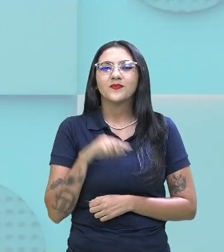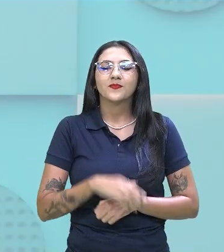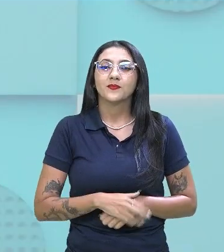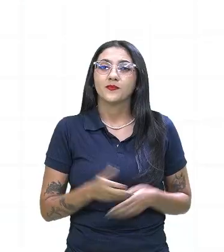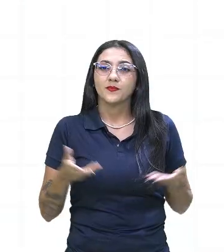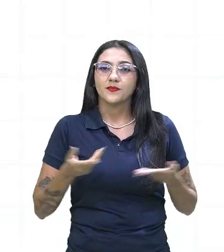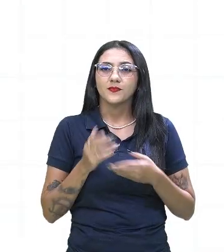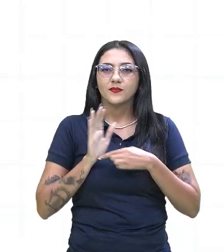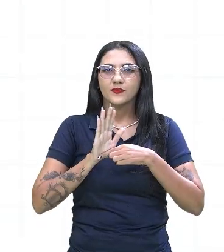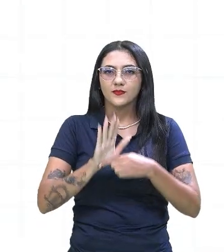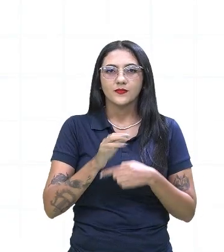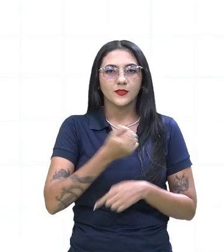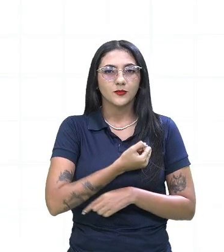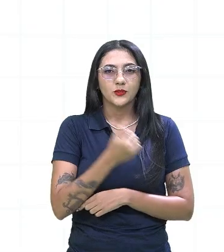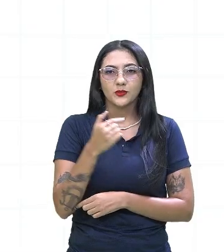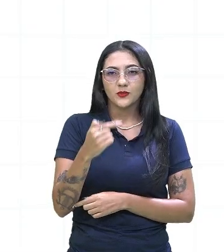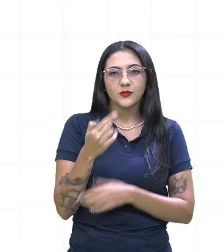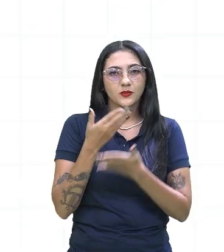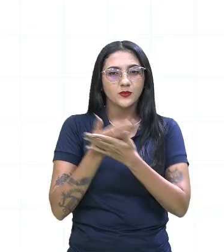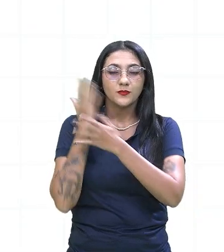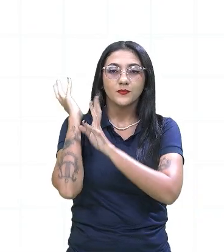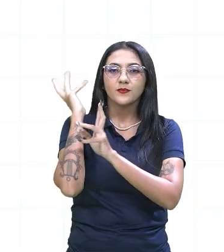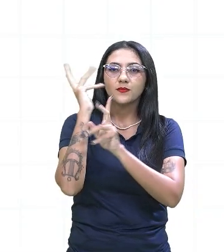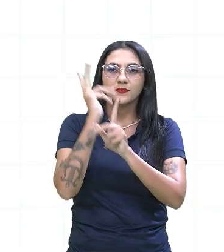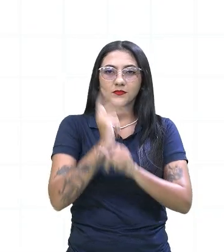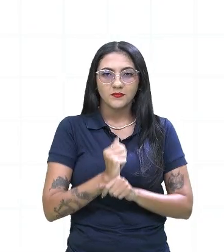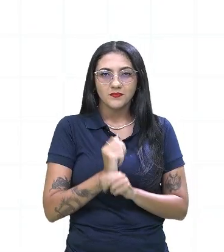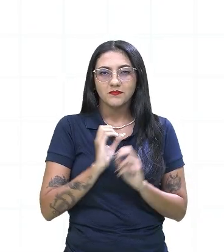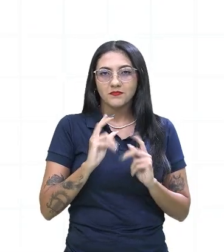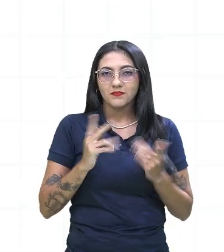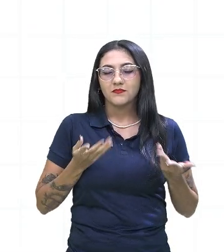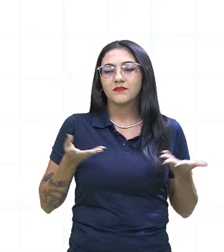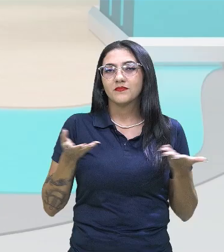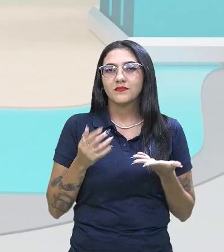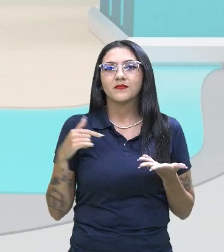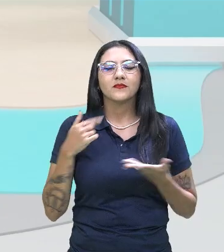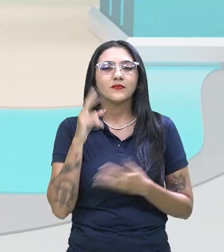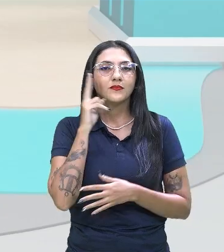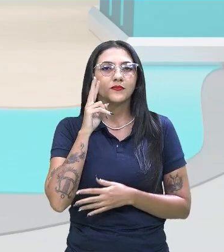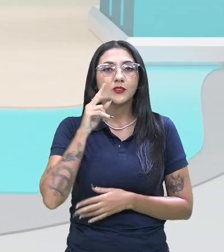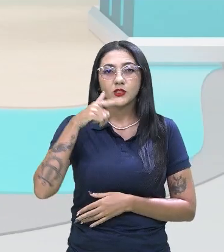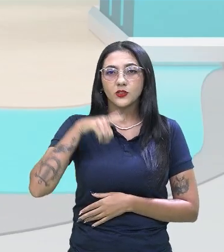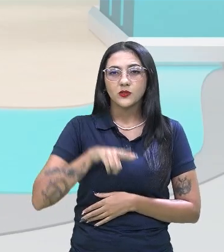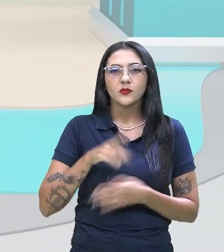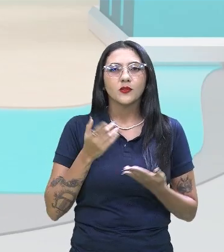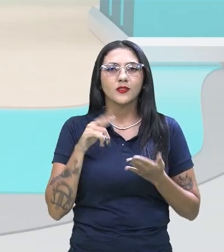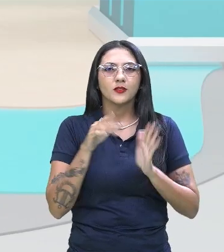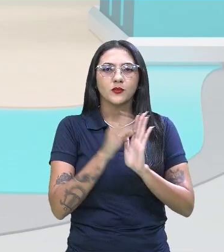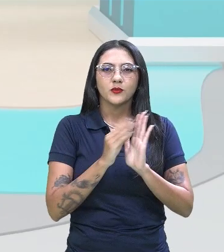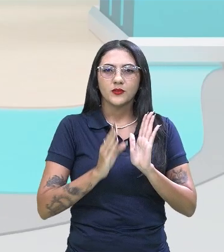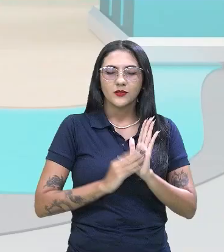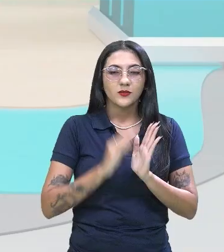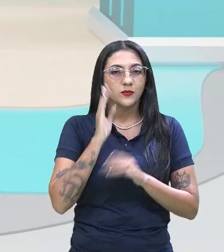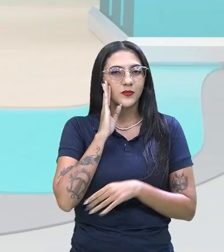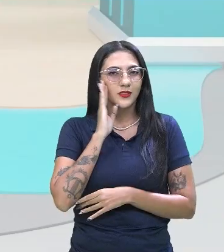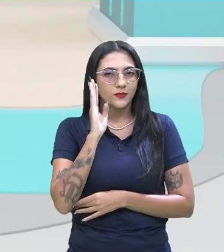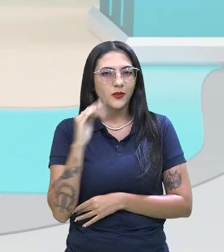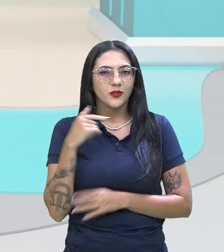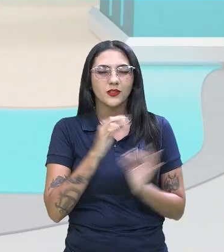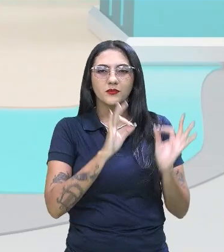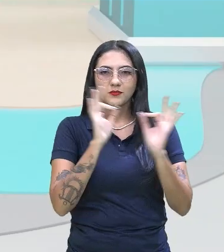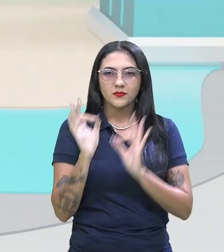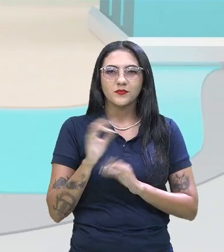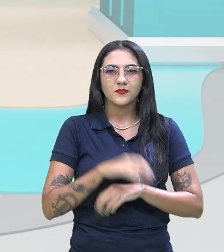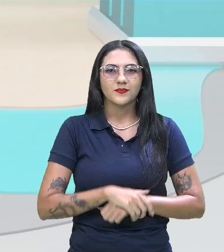aula de número 7, revisão. Então vamos lá, vamos recapitular aí as principais partes trabalhadas ao longo aí da